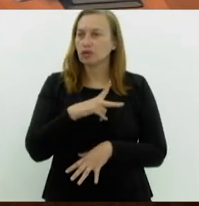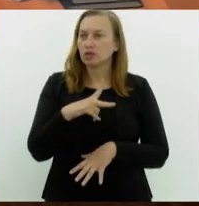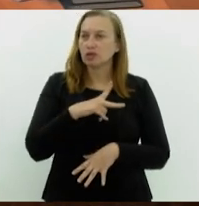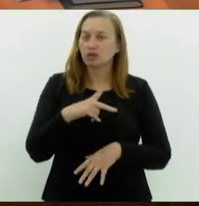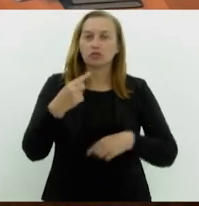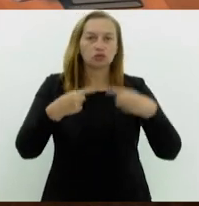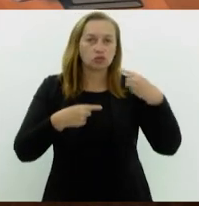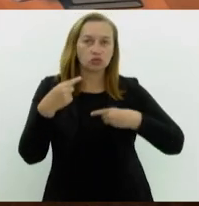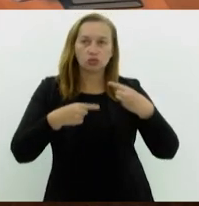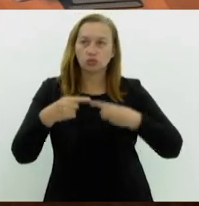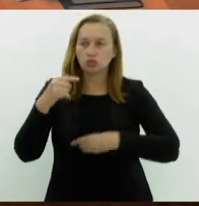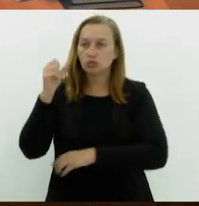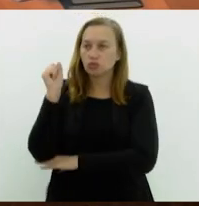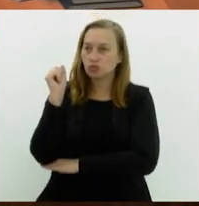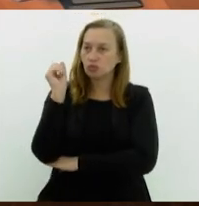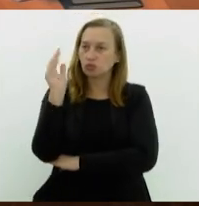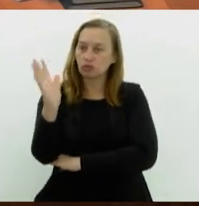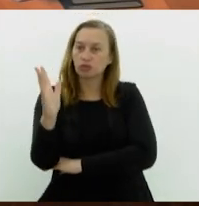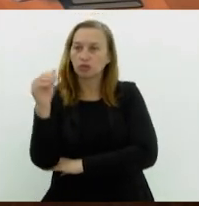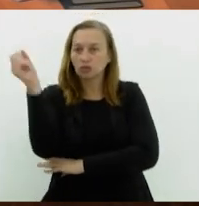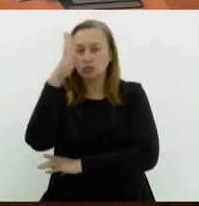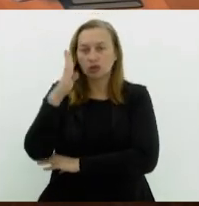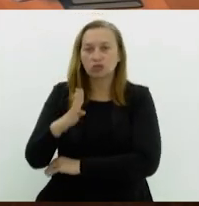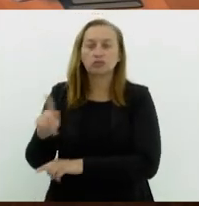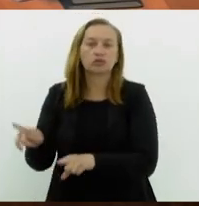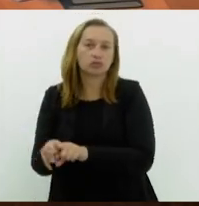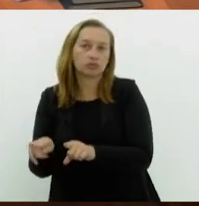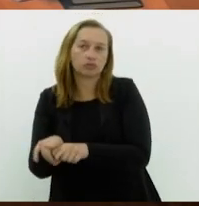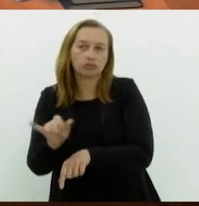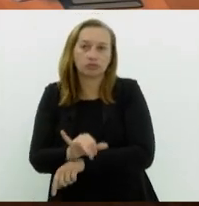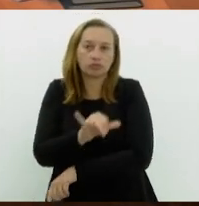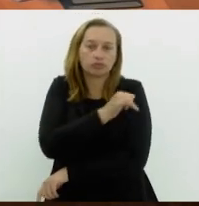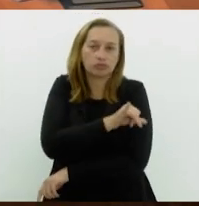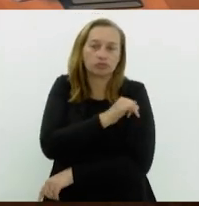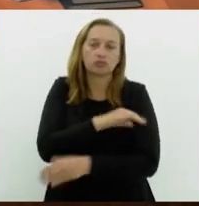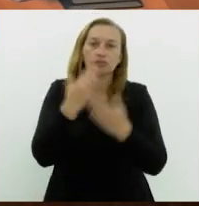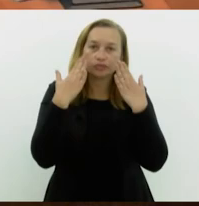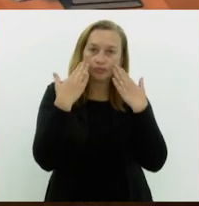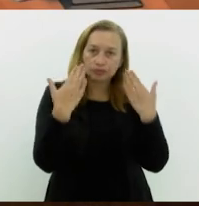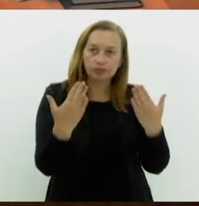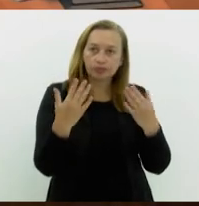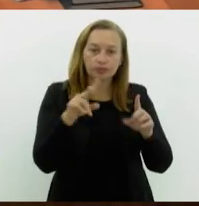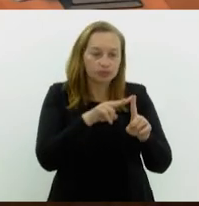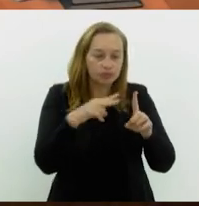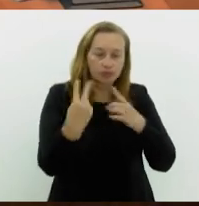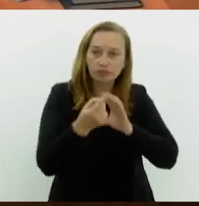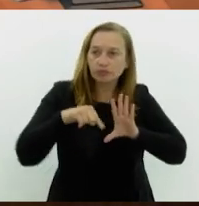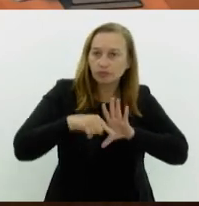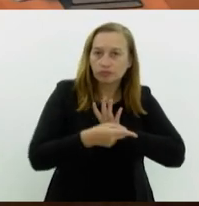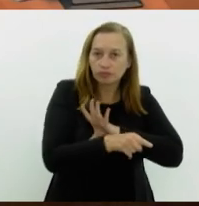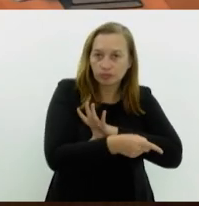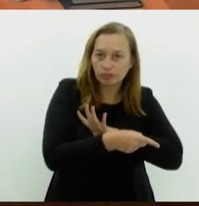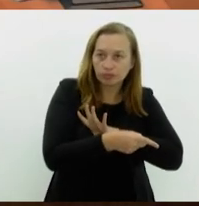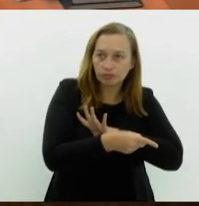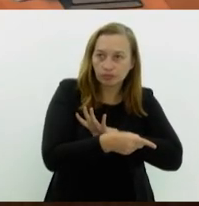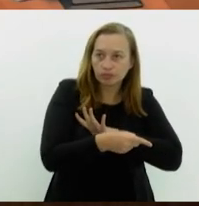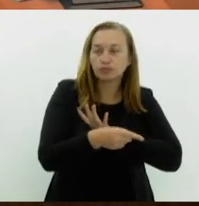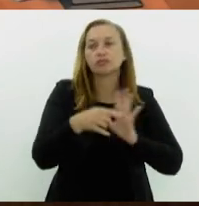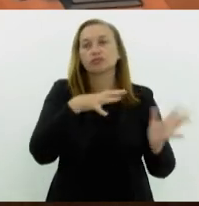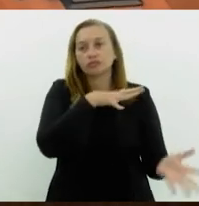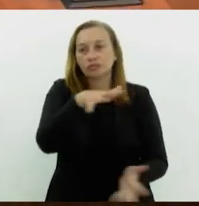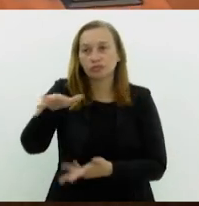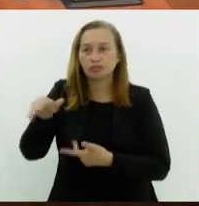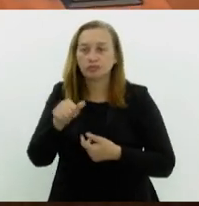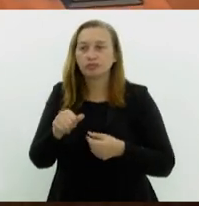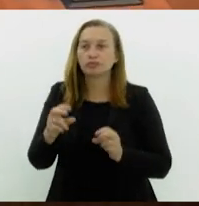tem no Brasil e tem em especial aqui no estado do Rio de Janeiro, apresentar, né, uma visão profunda, uma visão, né, global sobre a